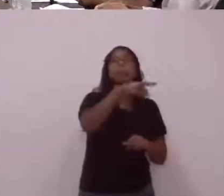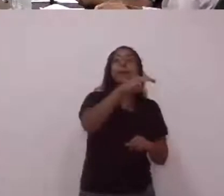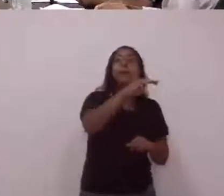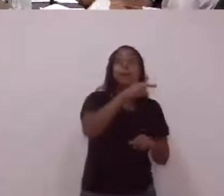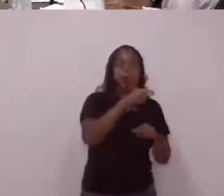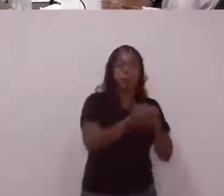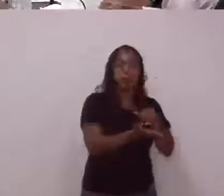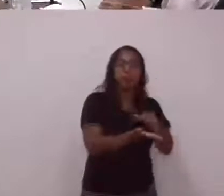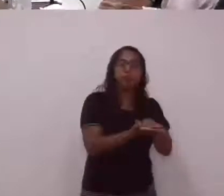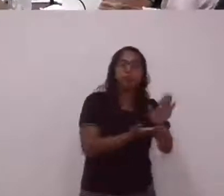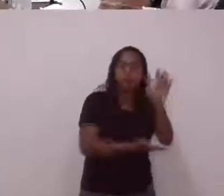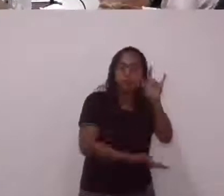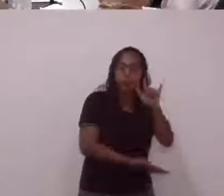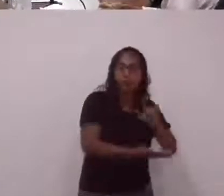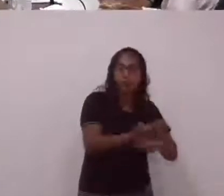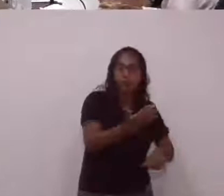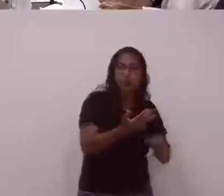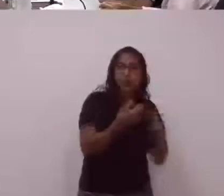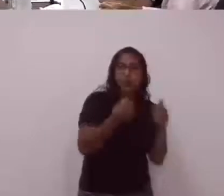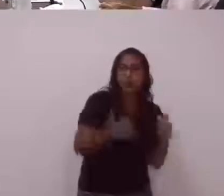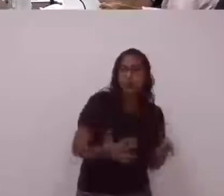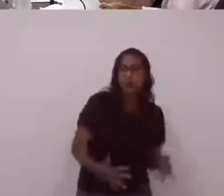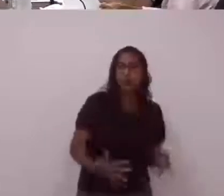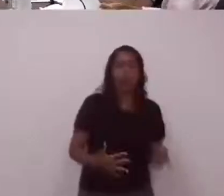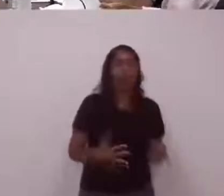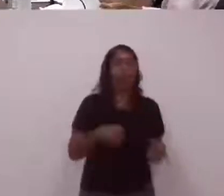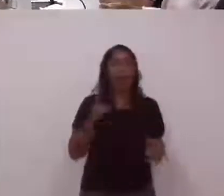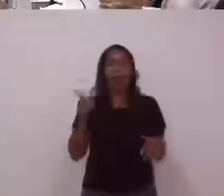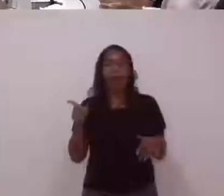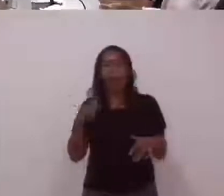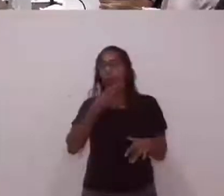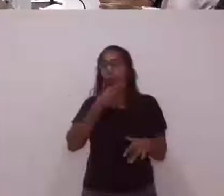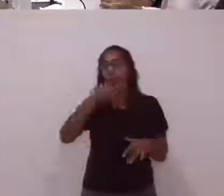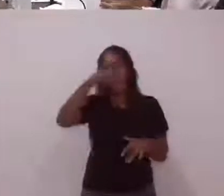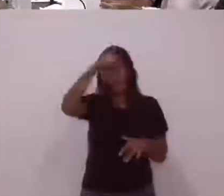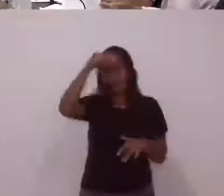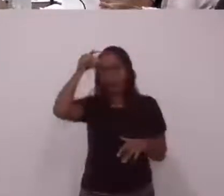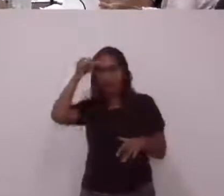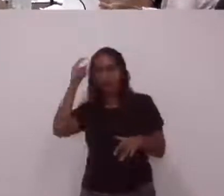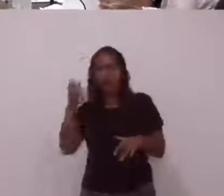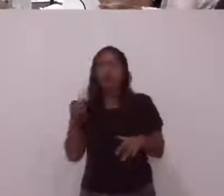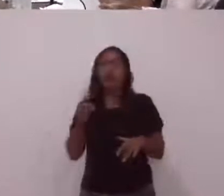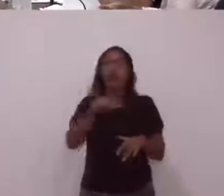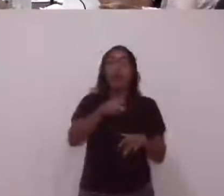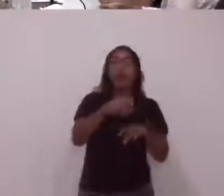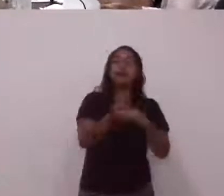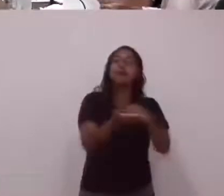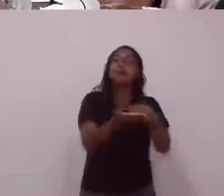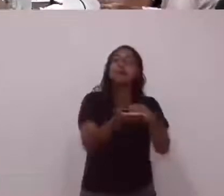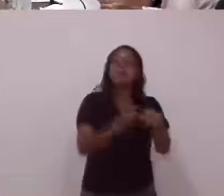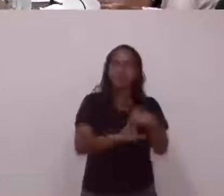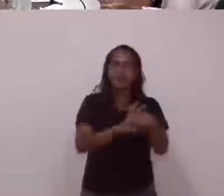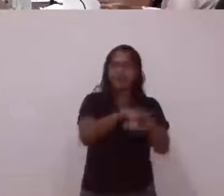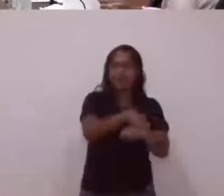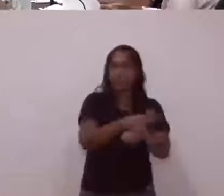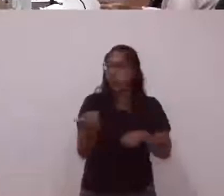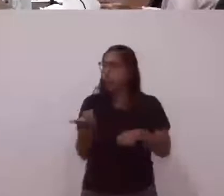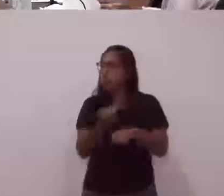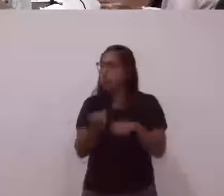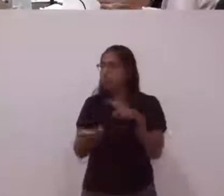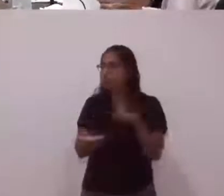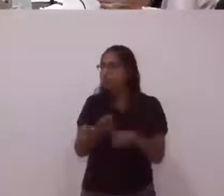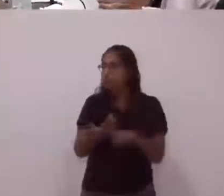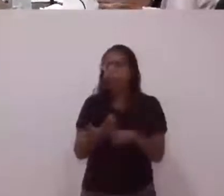indicando a ausência do convênio, celebrado entre a Secretaria de Segurança Pública e o município para a cessão de